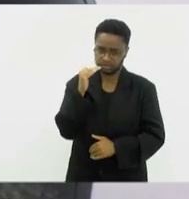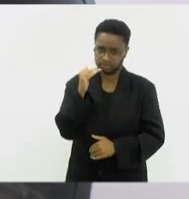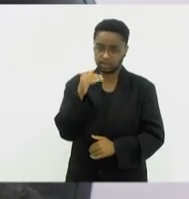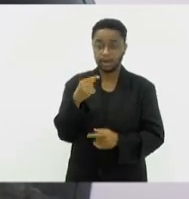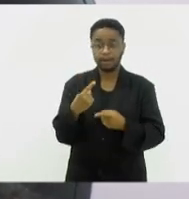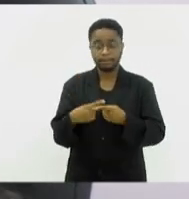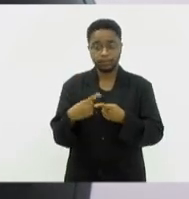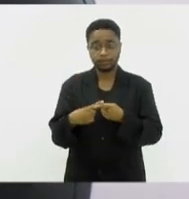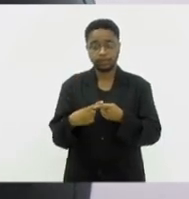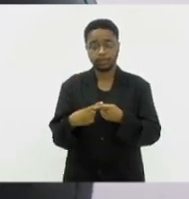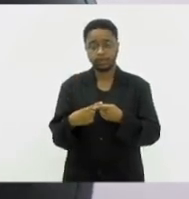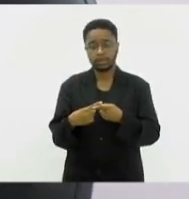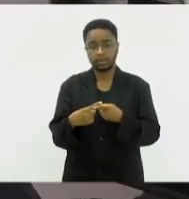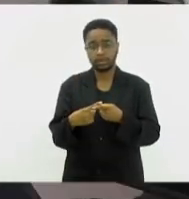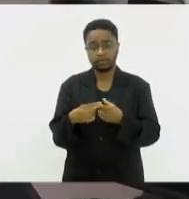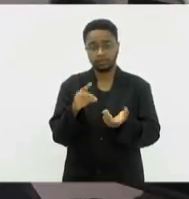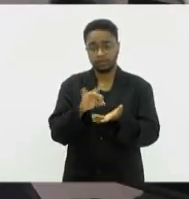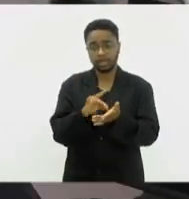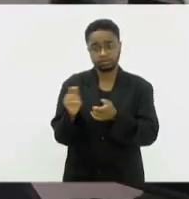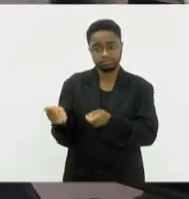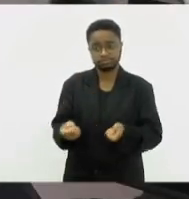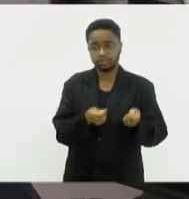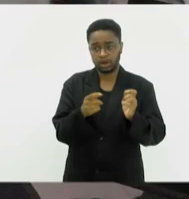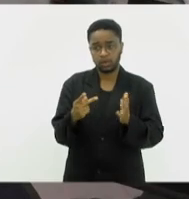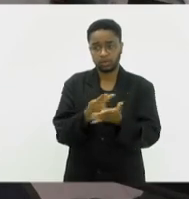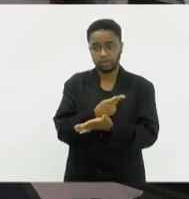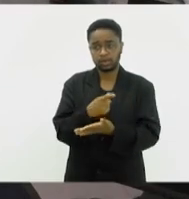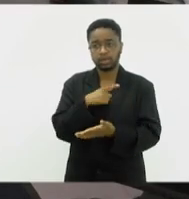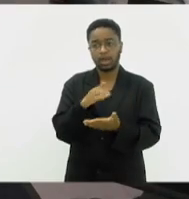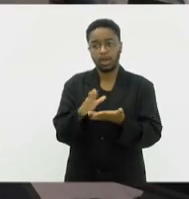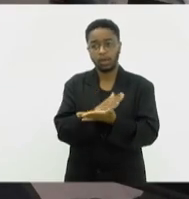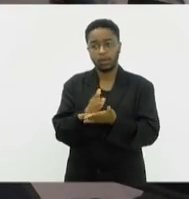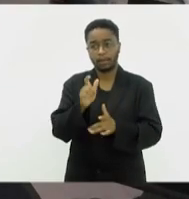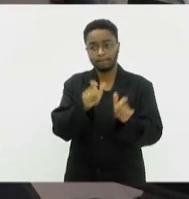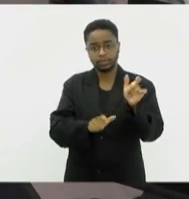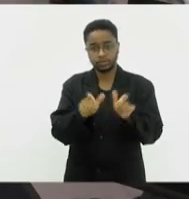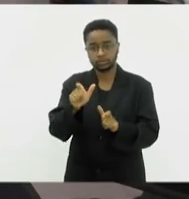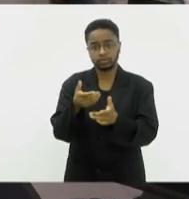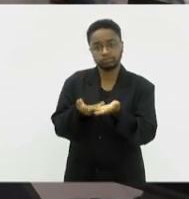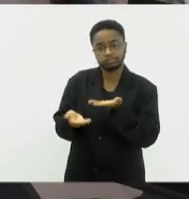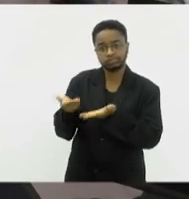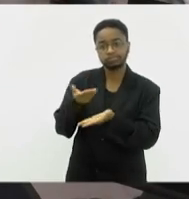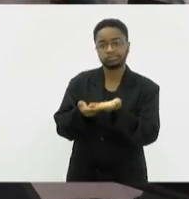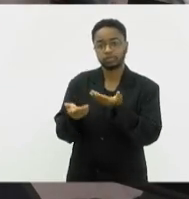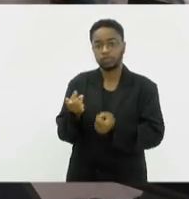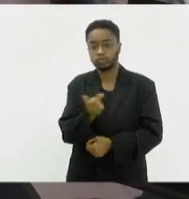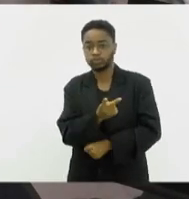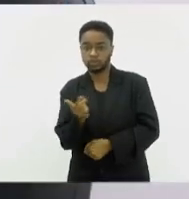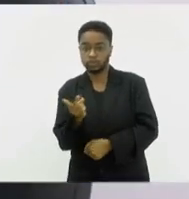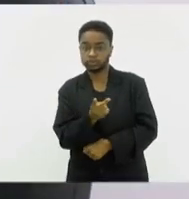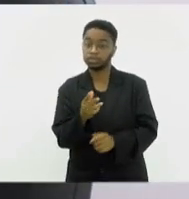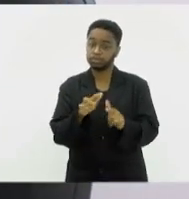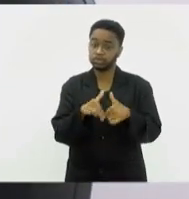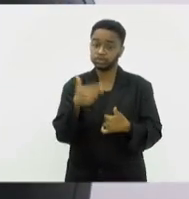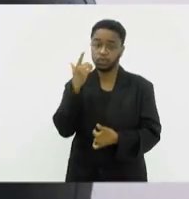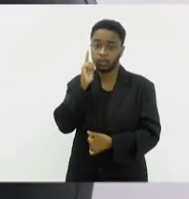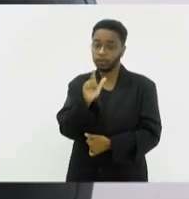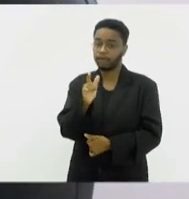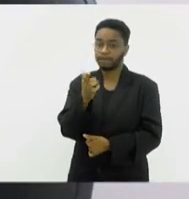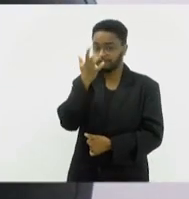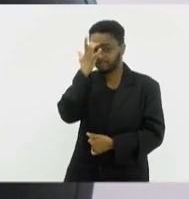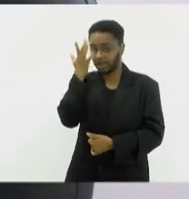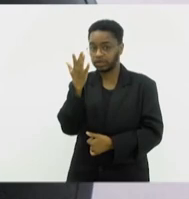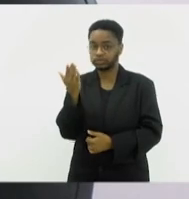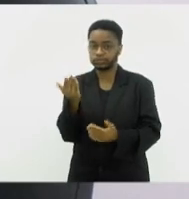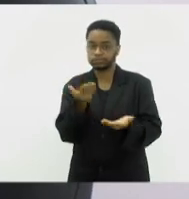Porque isso é muito corriqueiro também. Ter pessoas que têm um envolvimento com ambos os lados e, por isso, têm facilidade em